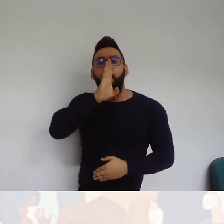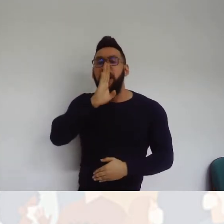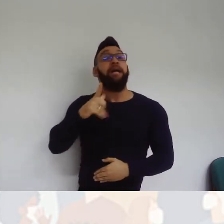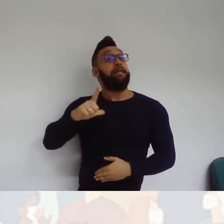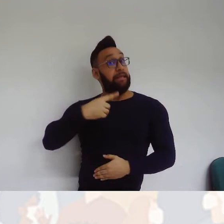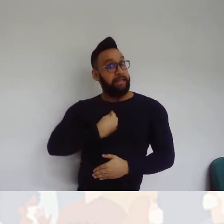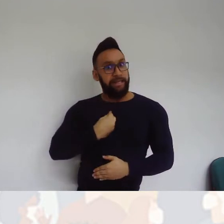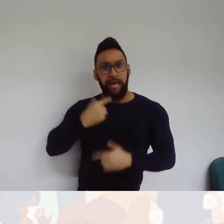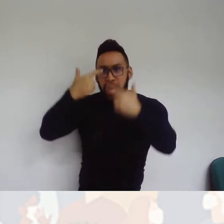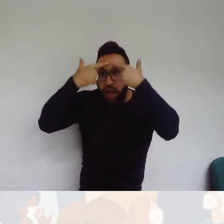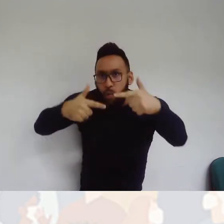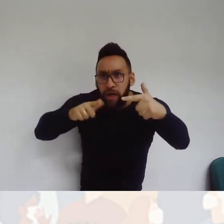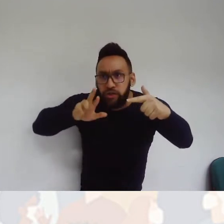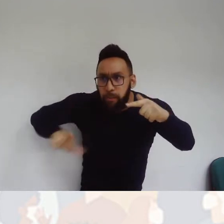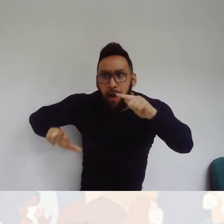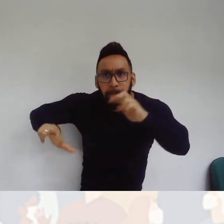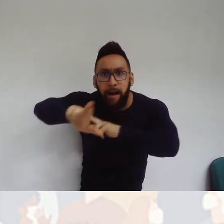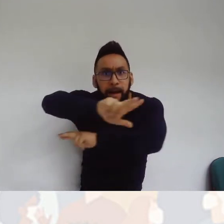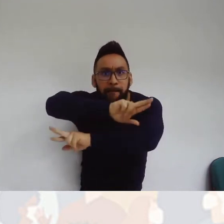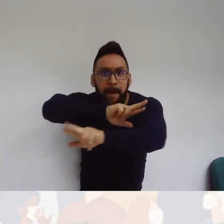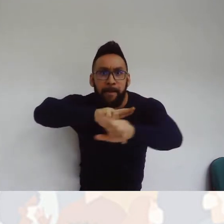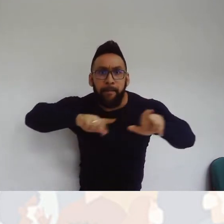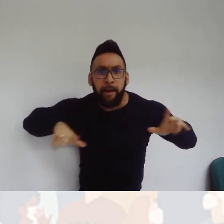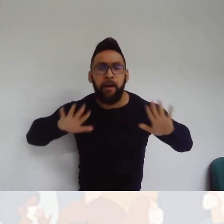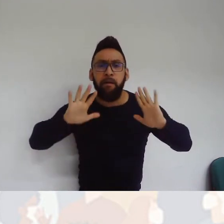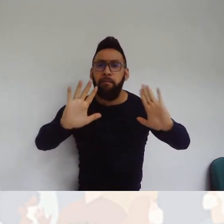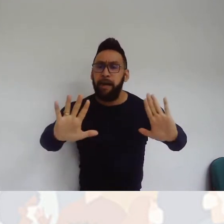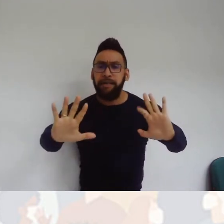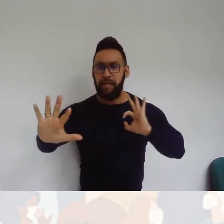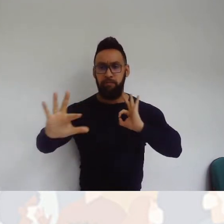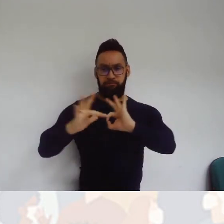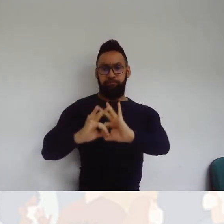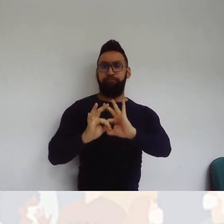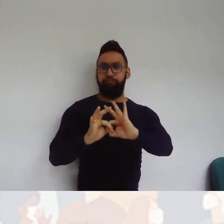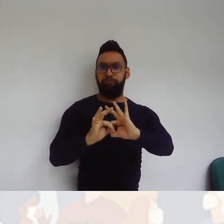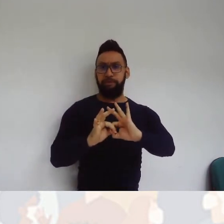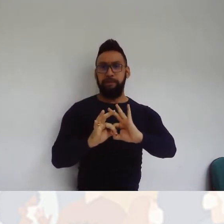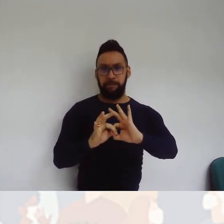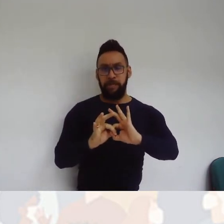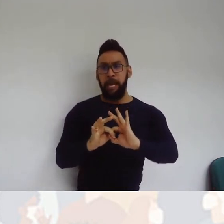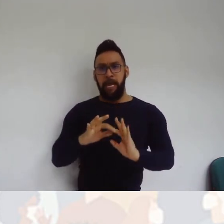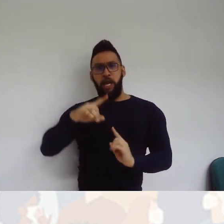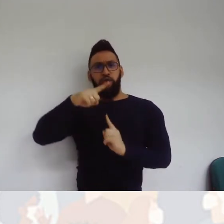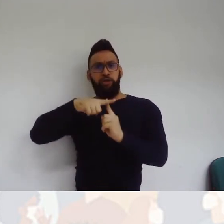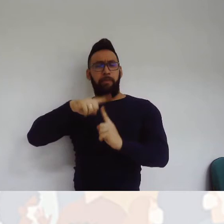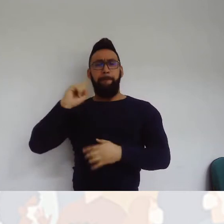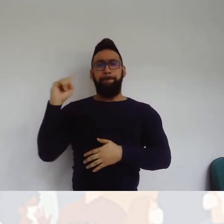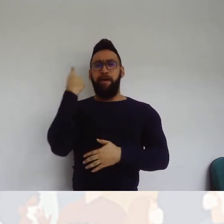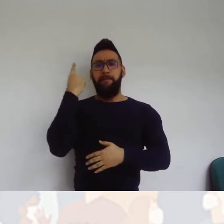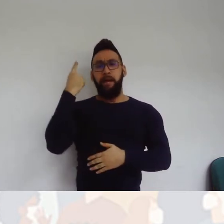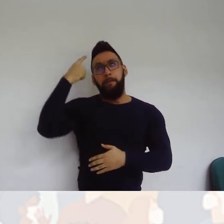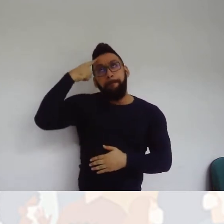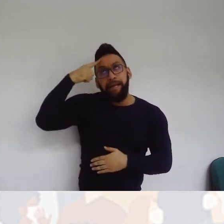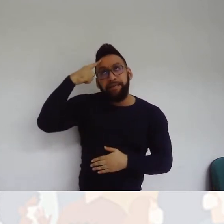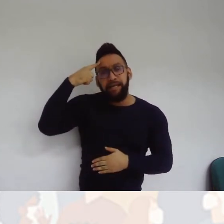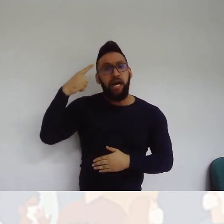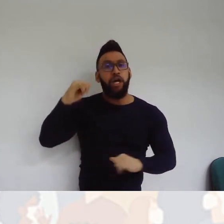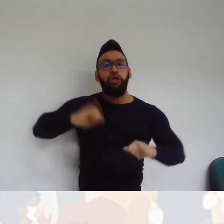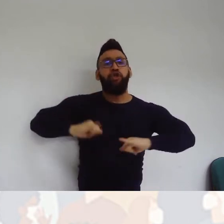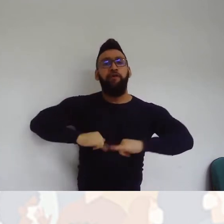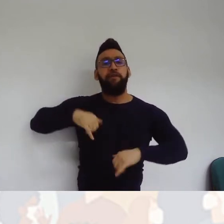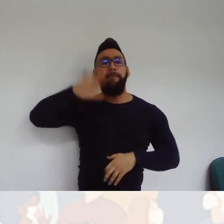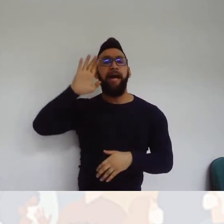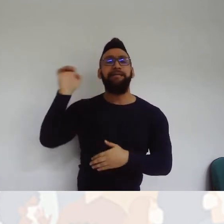icônico. Mas, ao mesmo tempo, ela é indicial, porque ela vai trazendo aí esses aspectos de vida, das formas